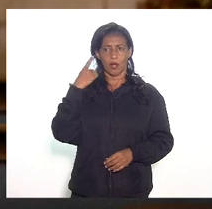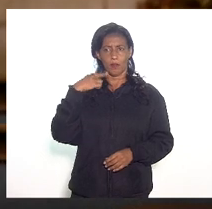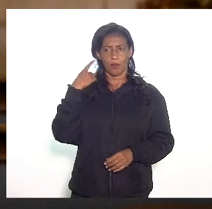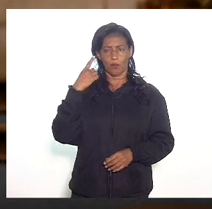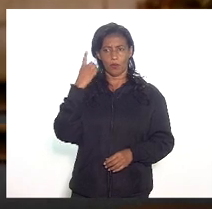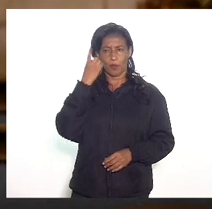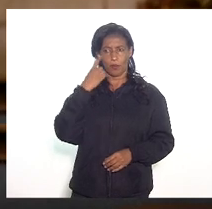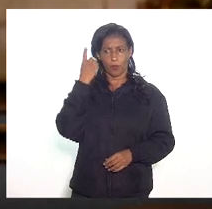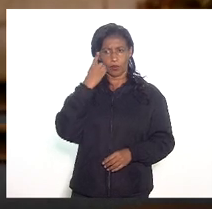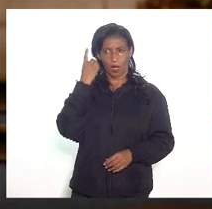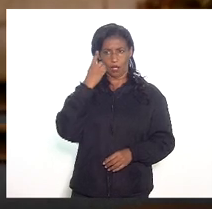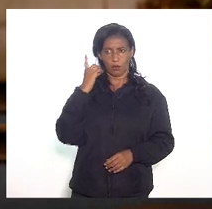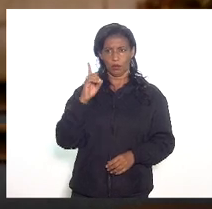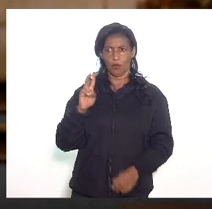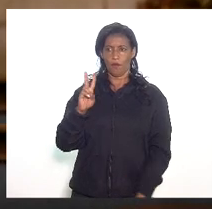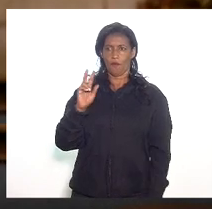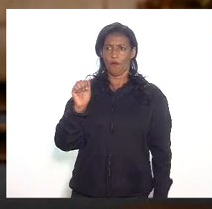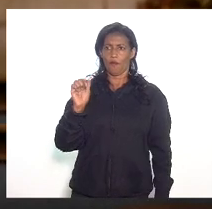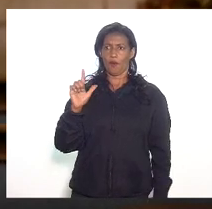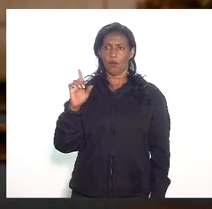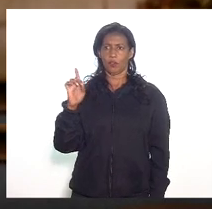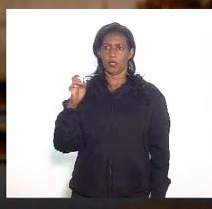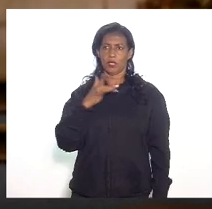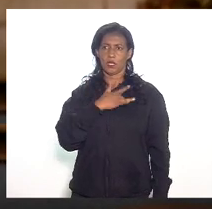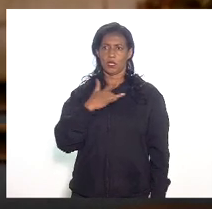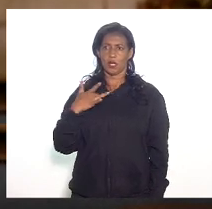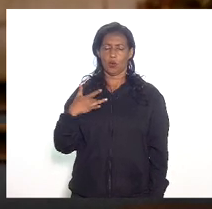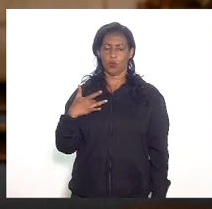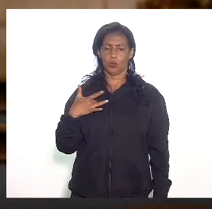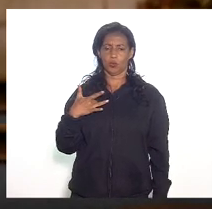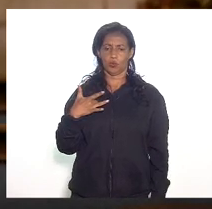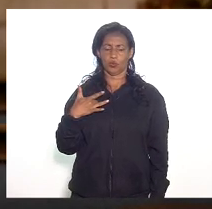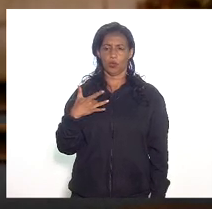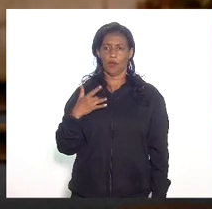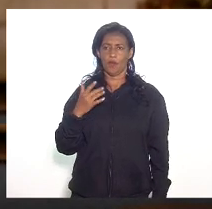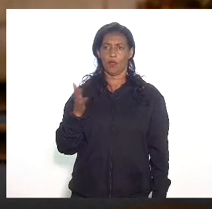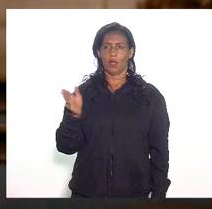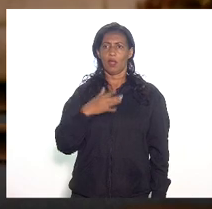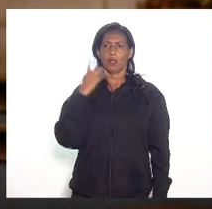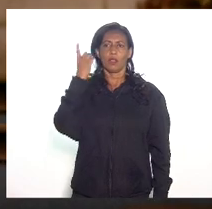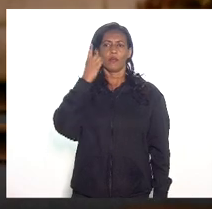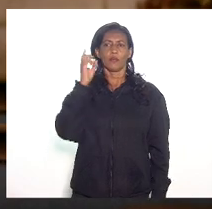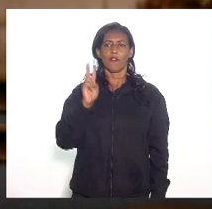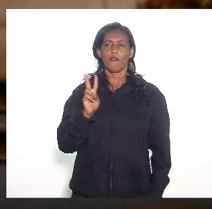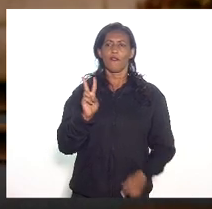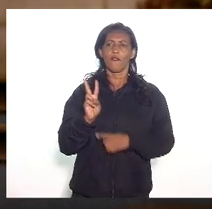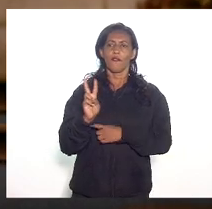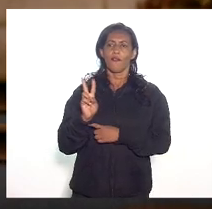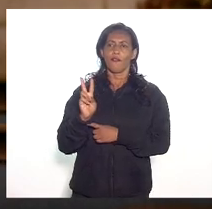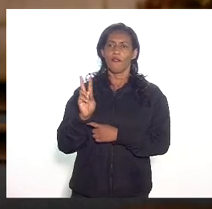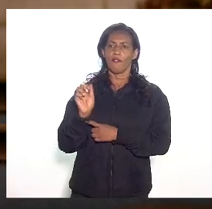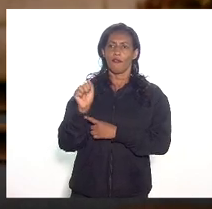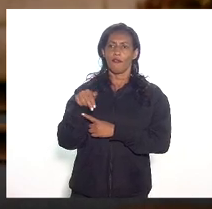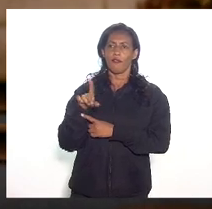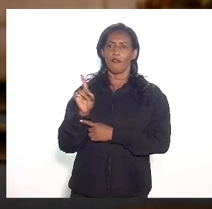deputado Valdeci da Saúde deputado Vandro Família tá bonito hein